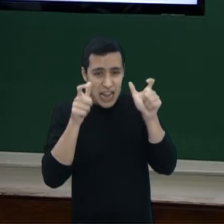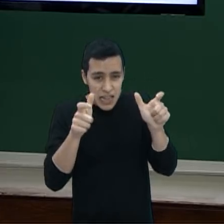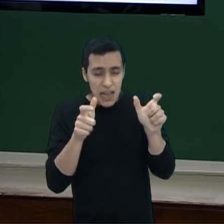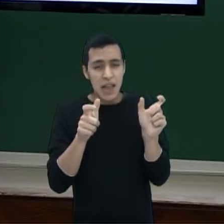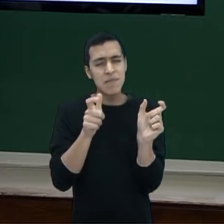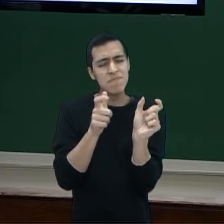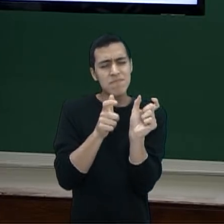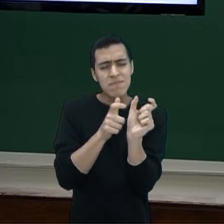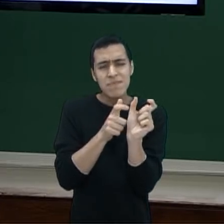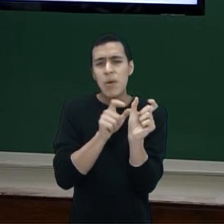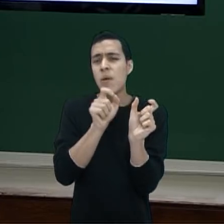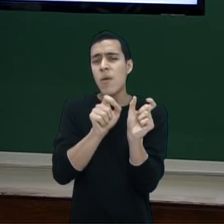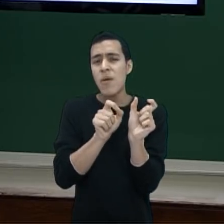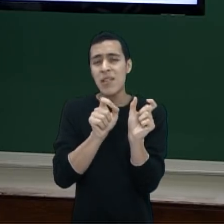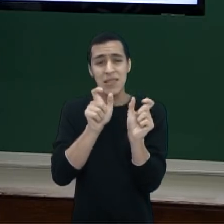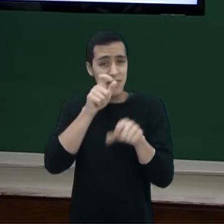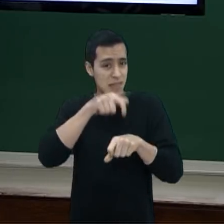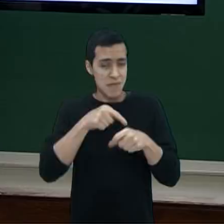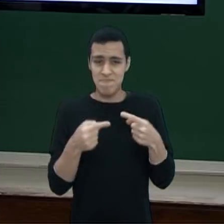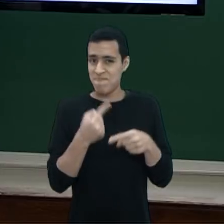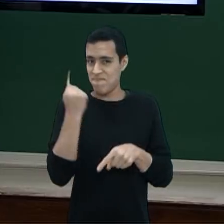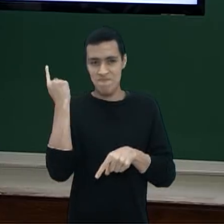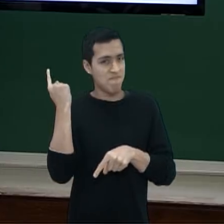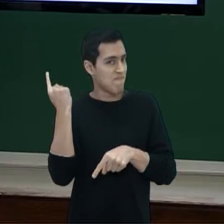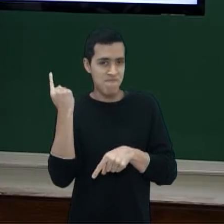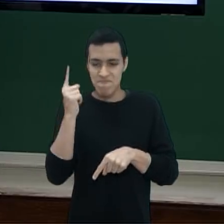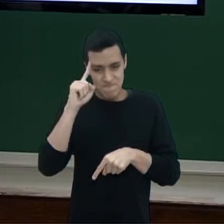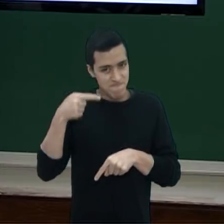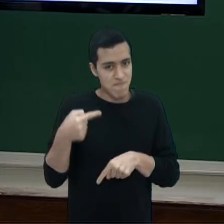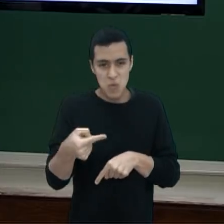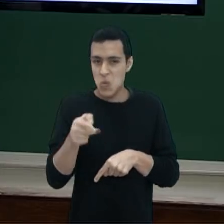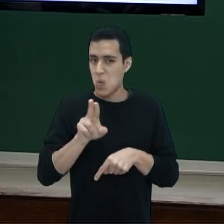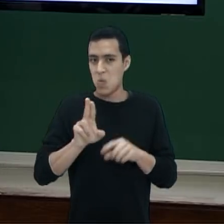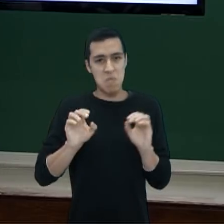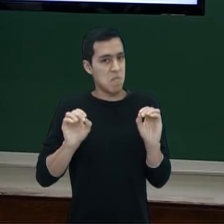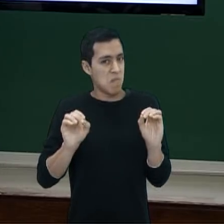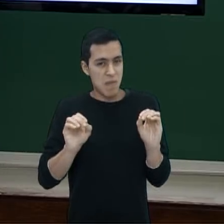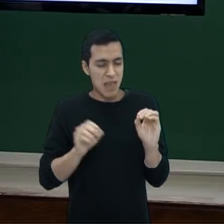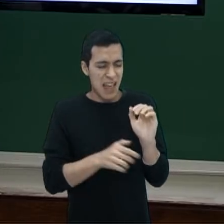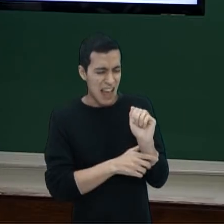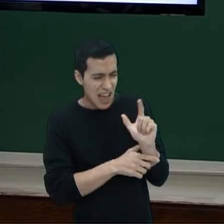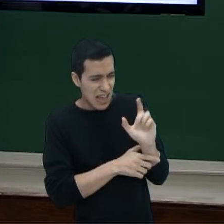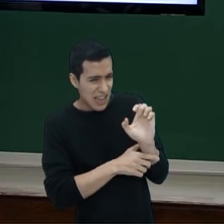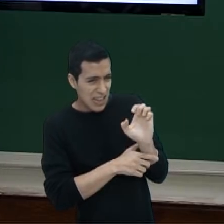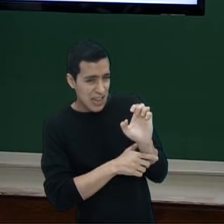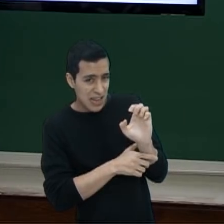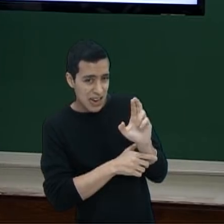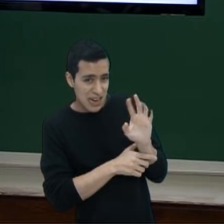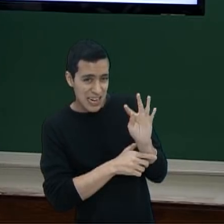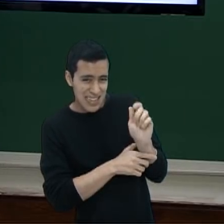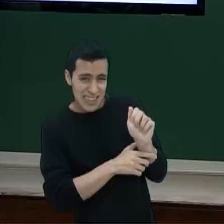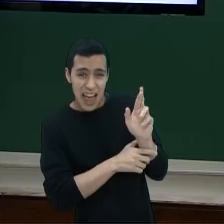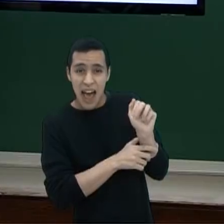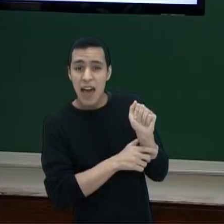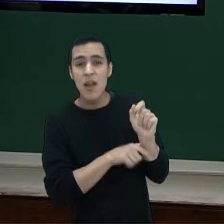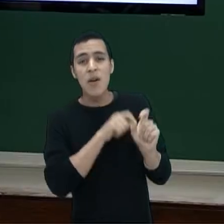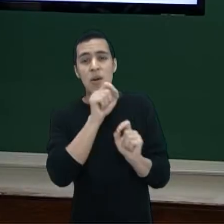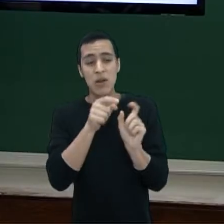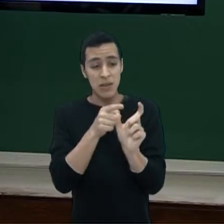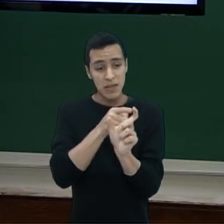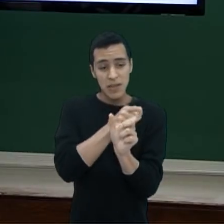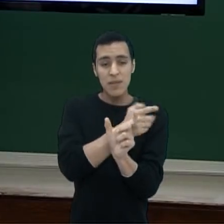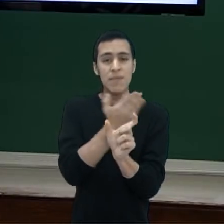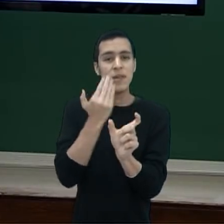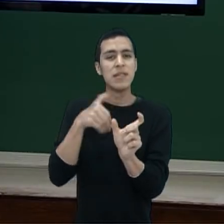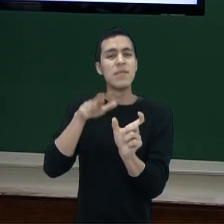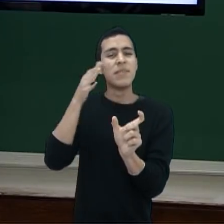muito utilizado no dia a dia, né, pelos escritores, inclusive. Né, alertara, né, então está no pretérito mais que